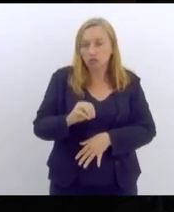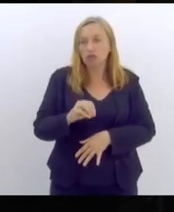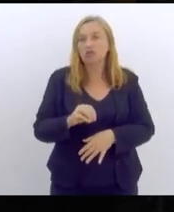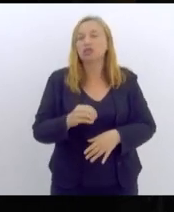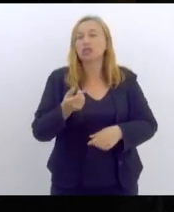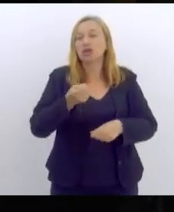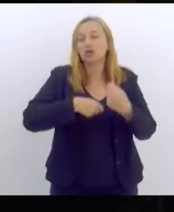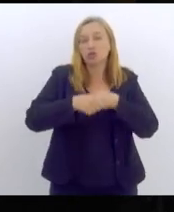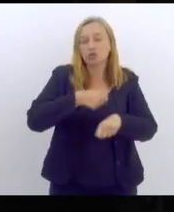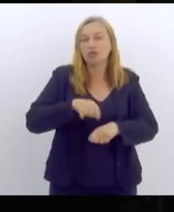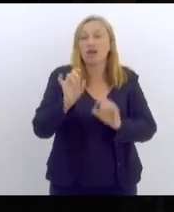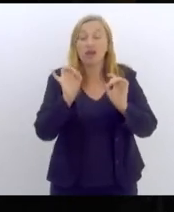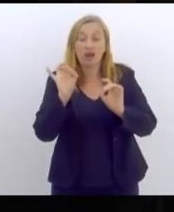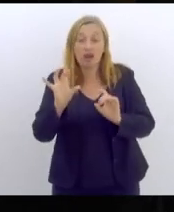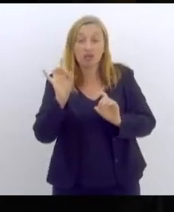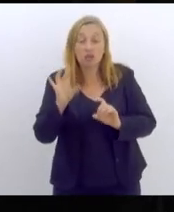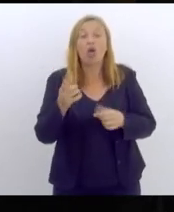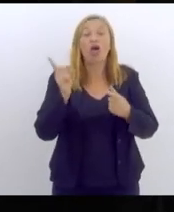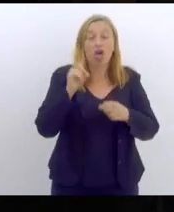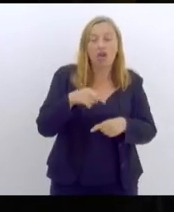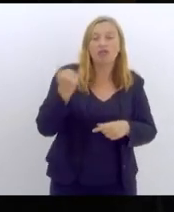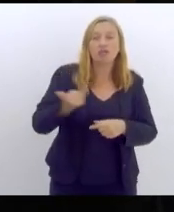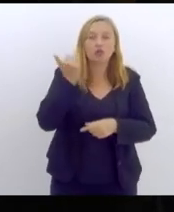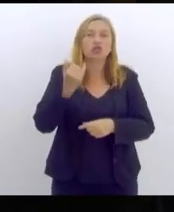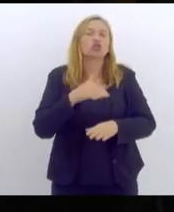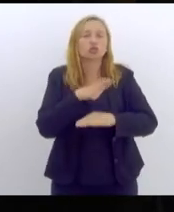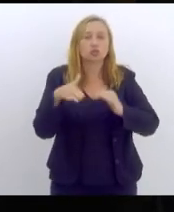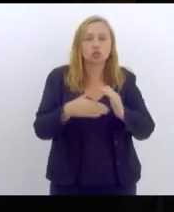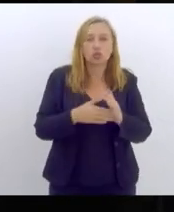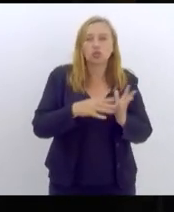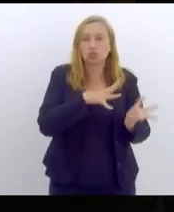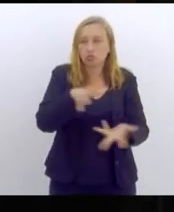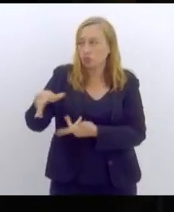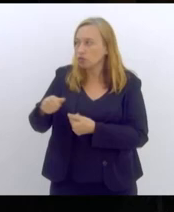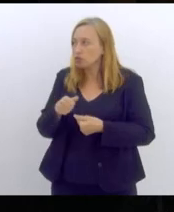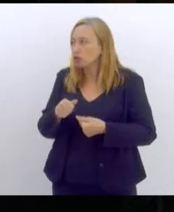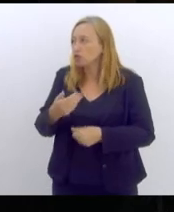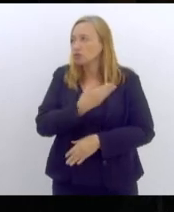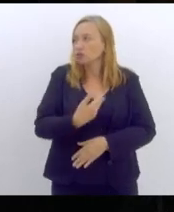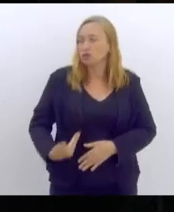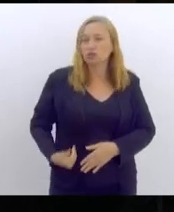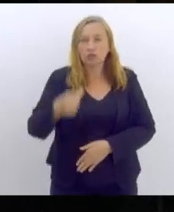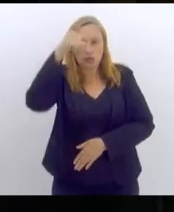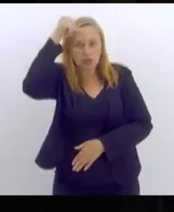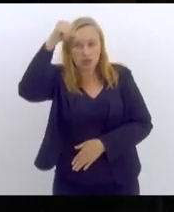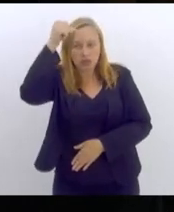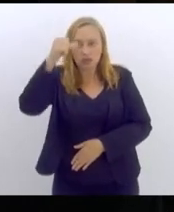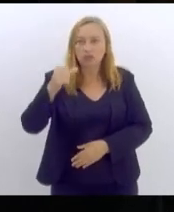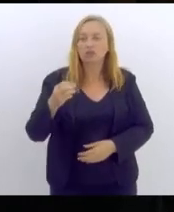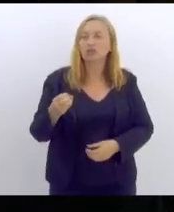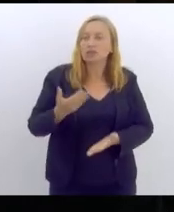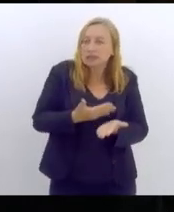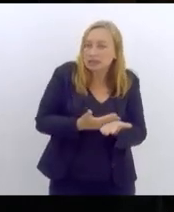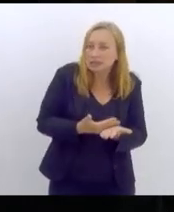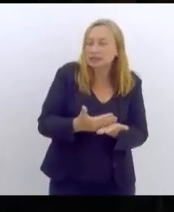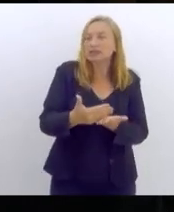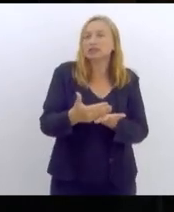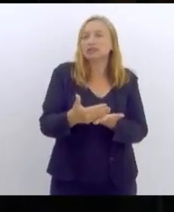economia azul é importantíssima no mundo inteiro. E o governador Cláudio Castro lhe deu esse pontapé